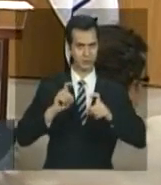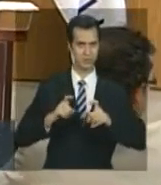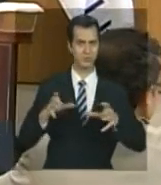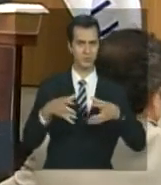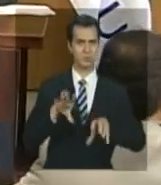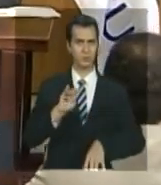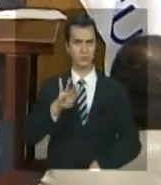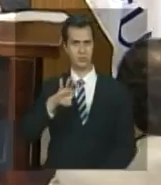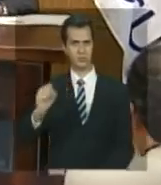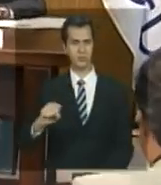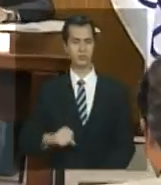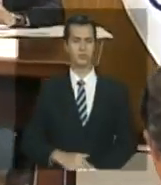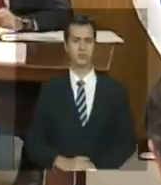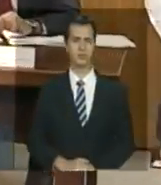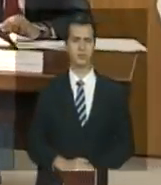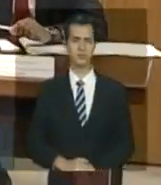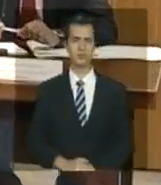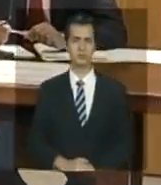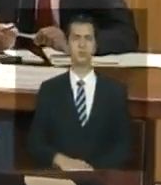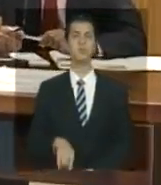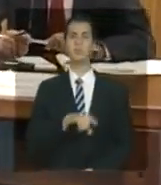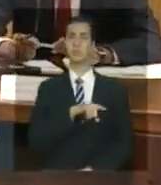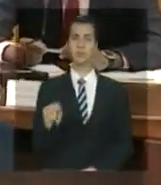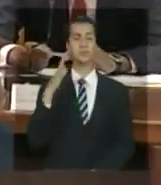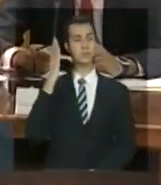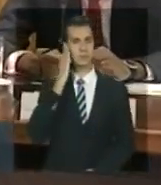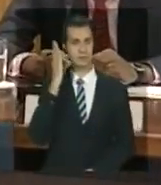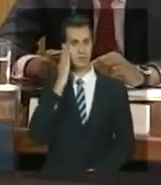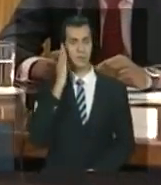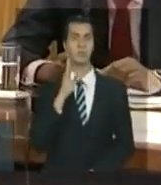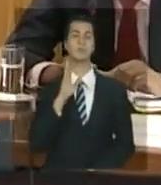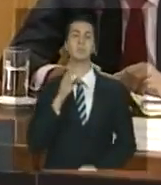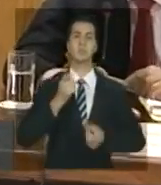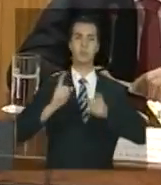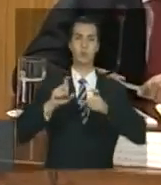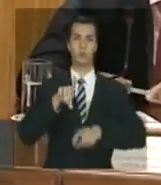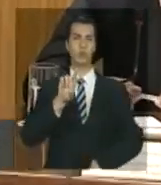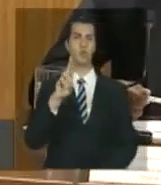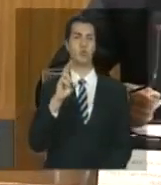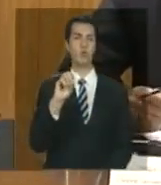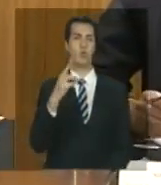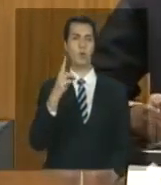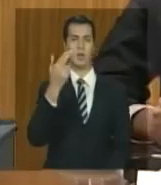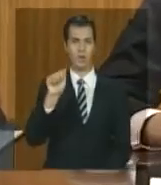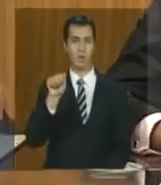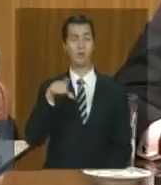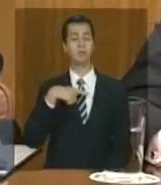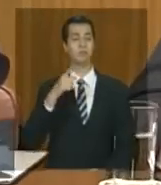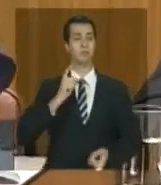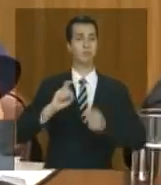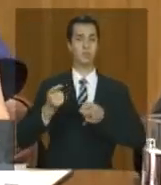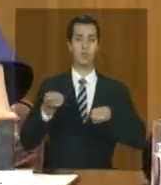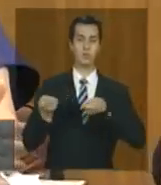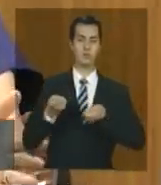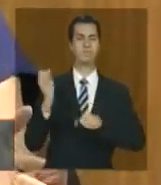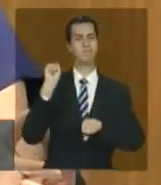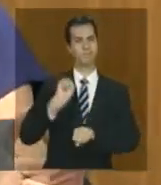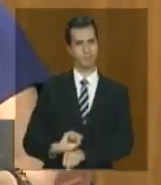Como você sabe, as negociações estão paralisadas já há algum tempo. E o ano passado, quando nós tivemos,